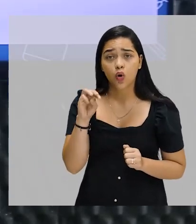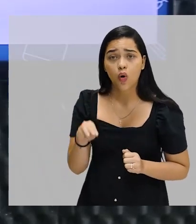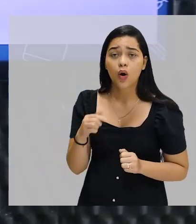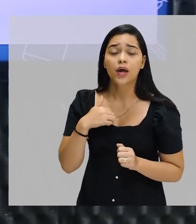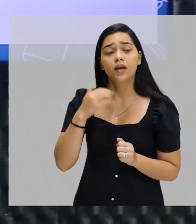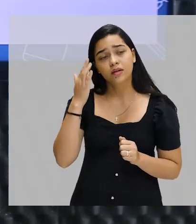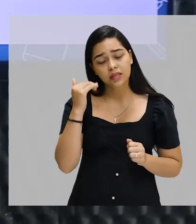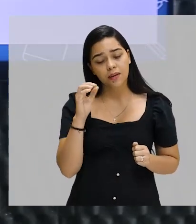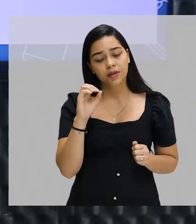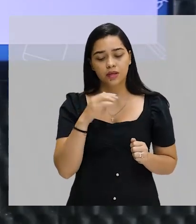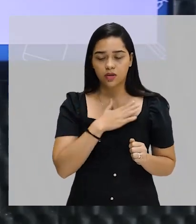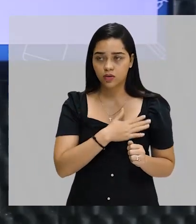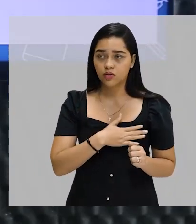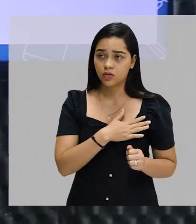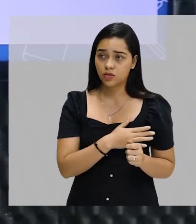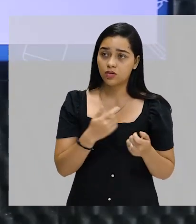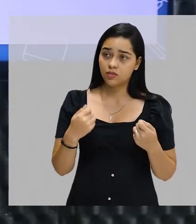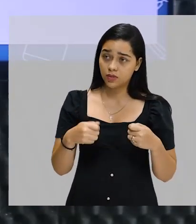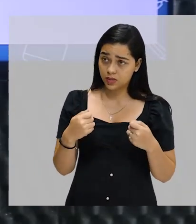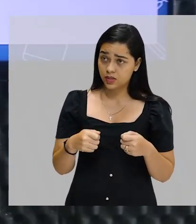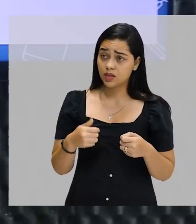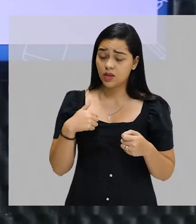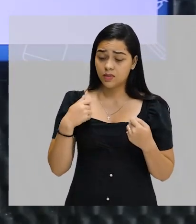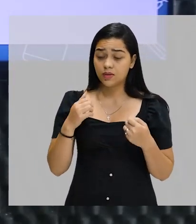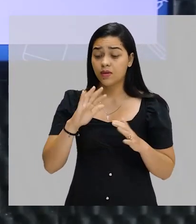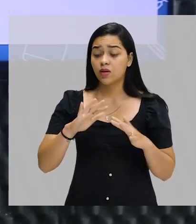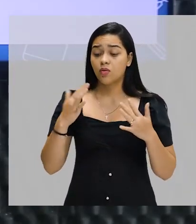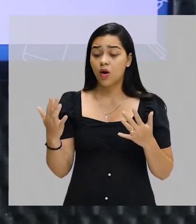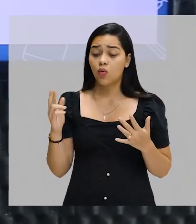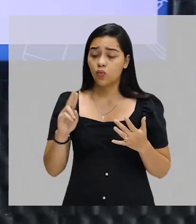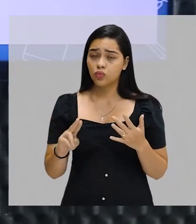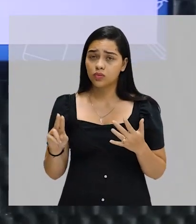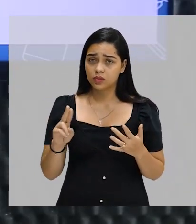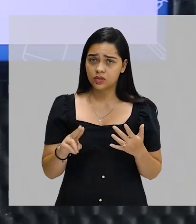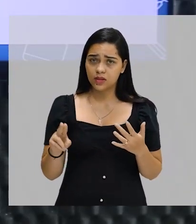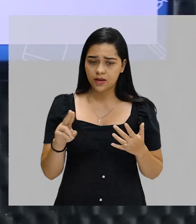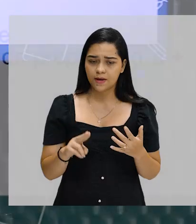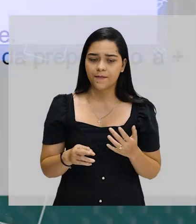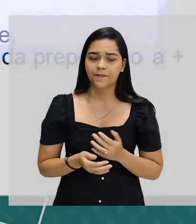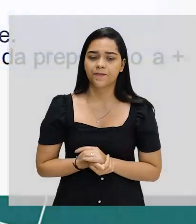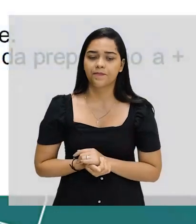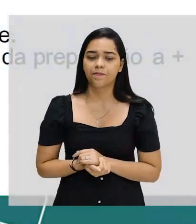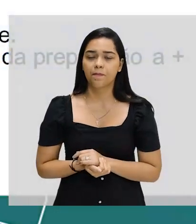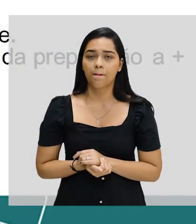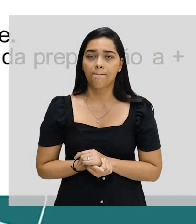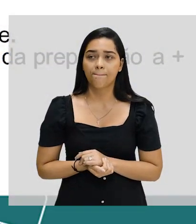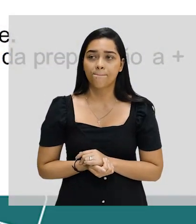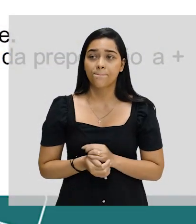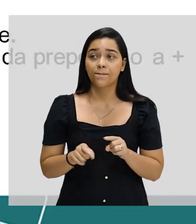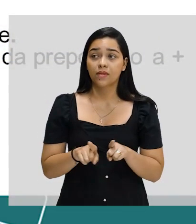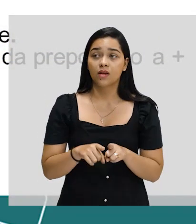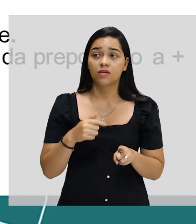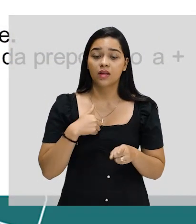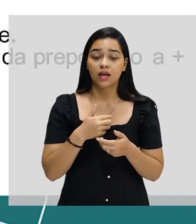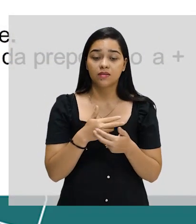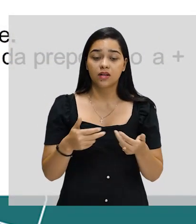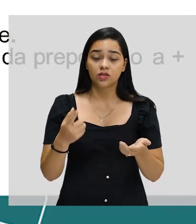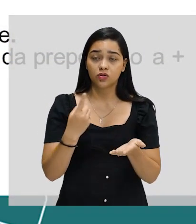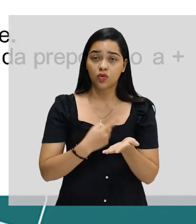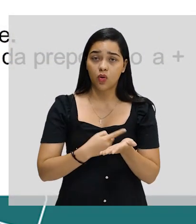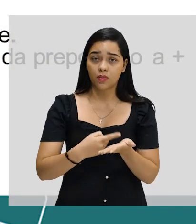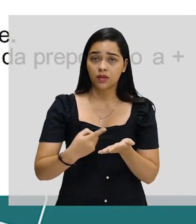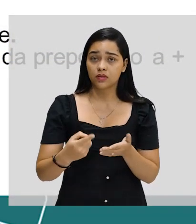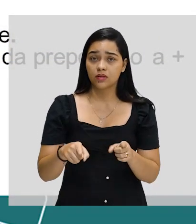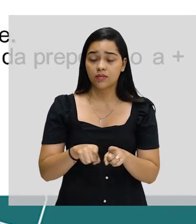eu saiba que gostar vai exigir uma preposição, eu tenho que saber qual preposição esse verbo exige. Então, eu tenho as combinações e